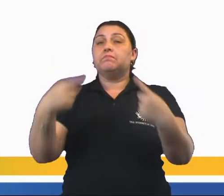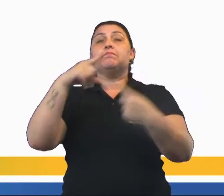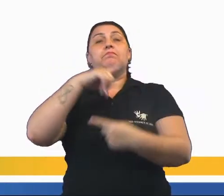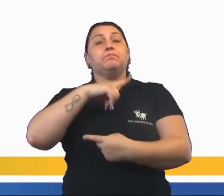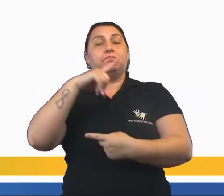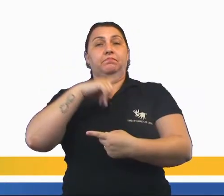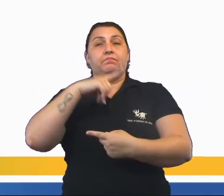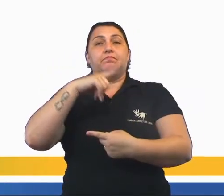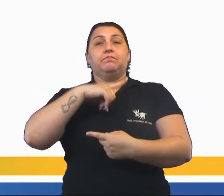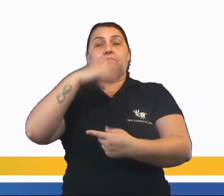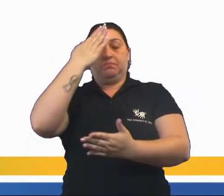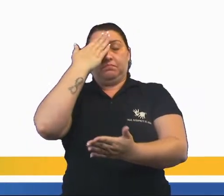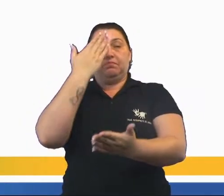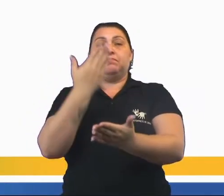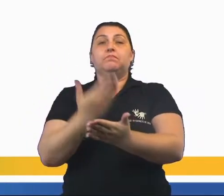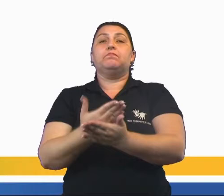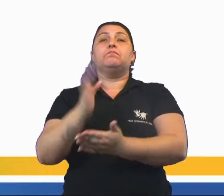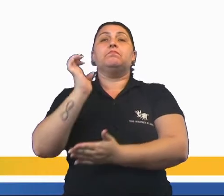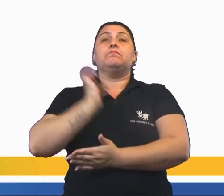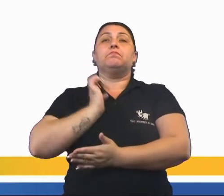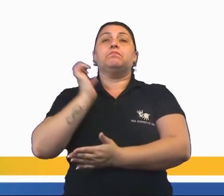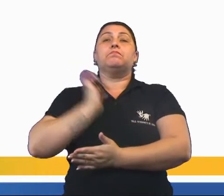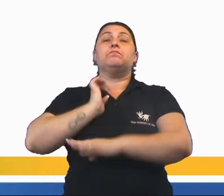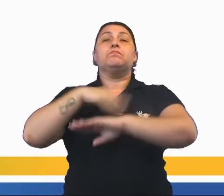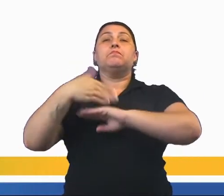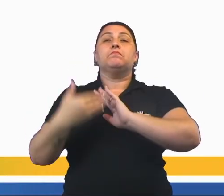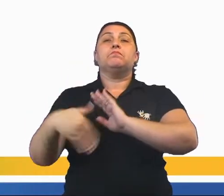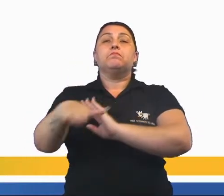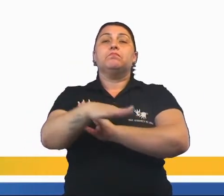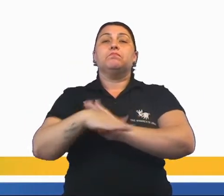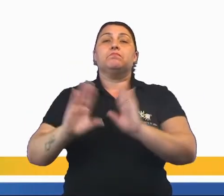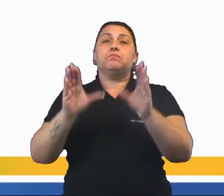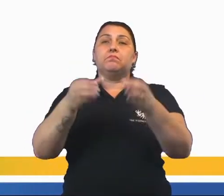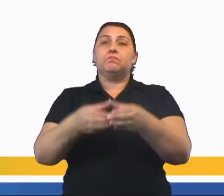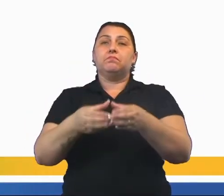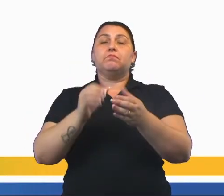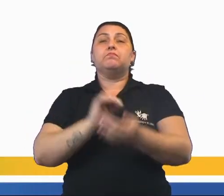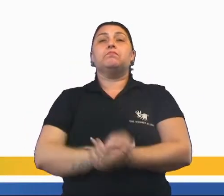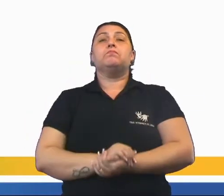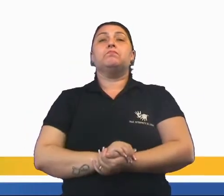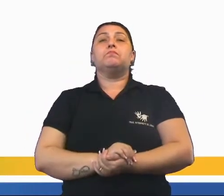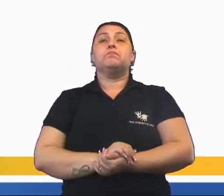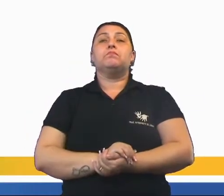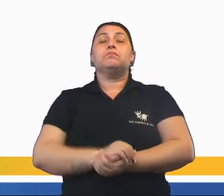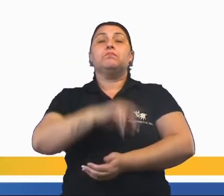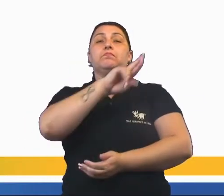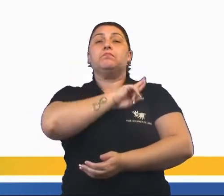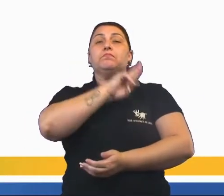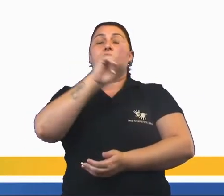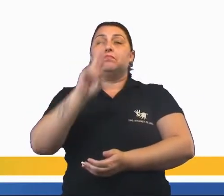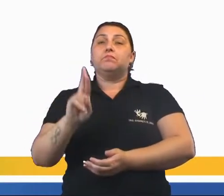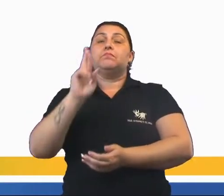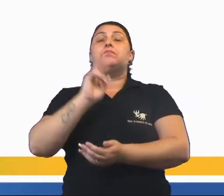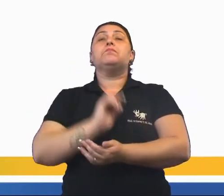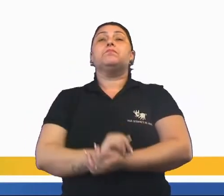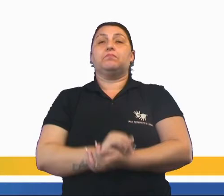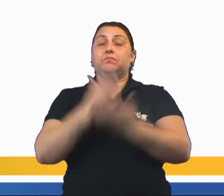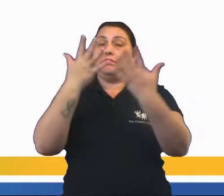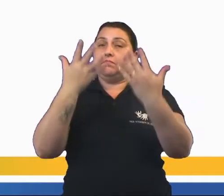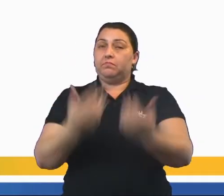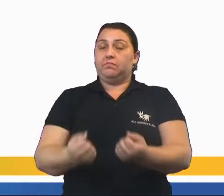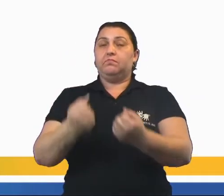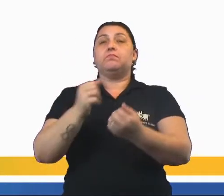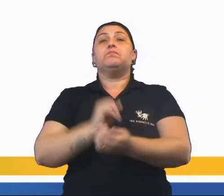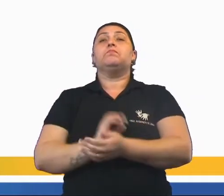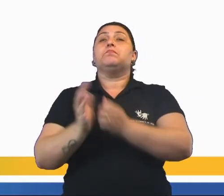princípios éticos que são de toda a sociedade, que são coletivos. Qualquer religião está subordinada a esses